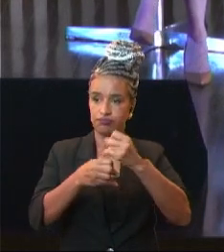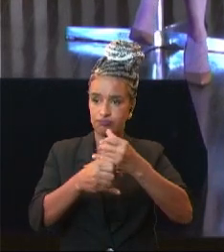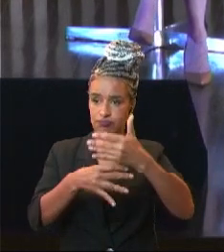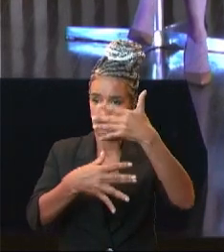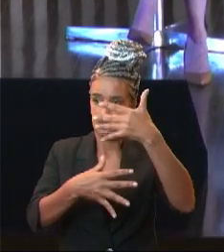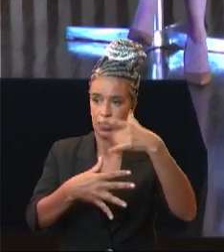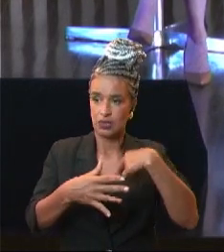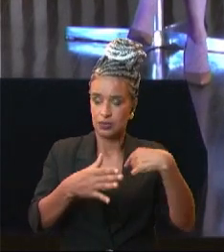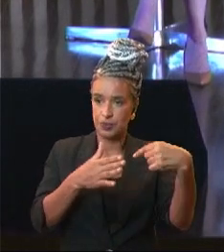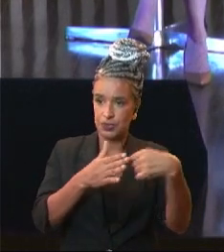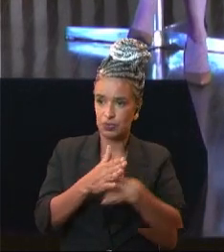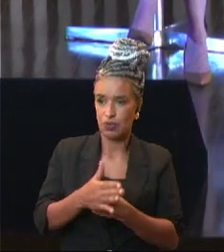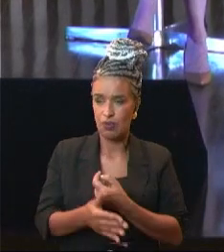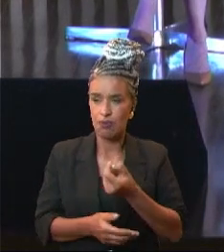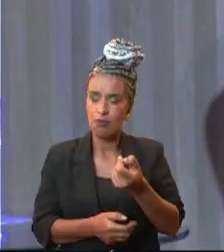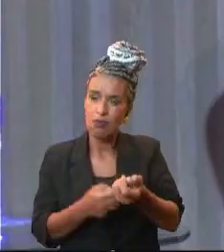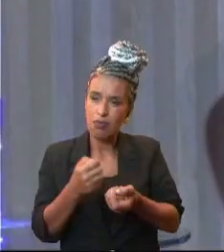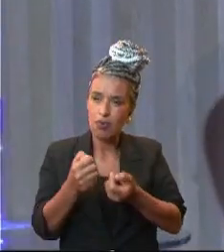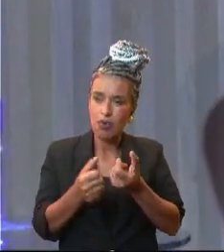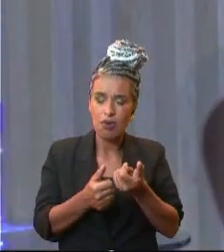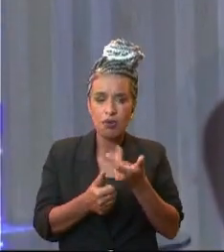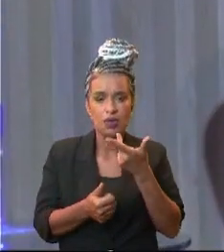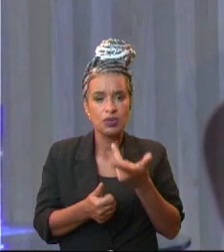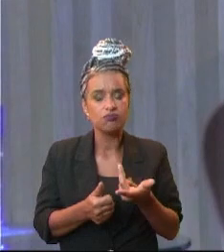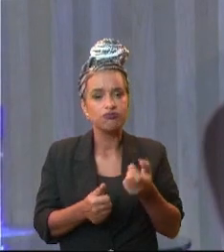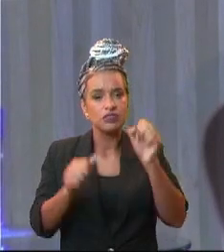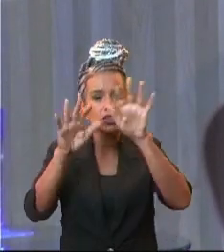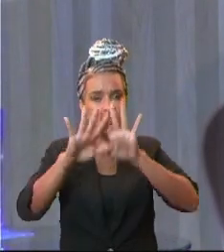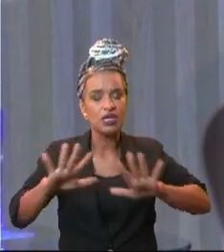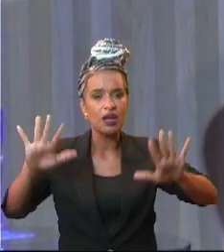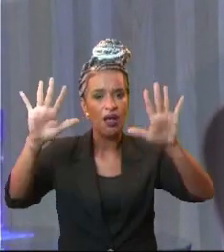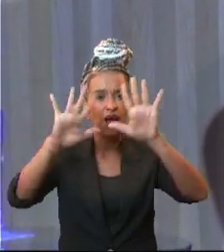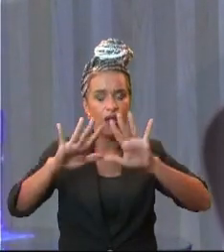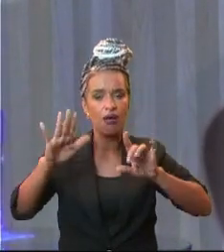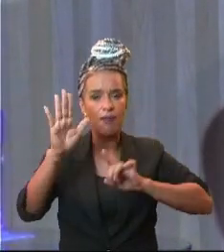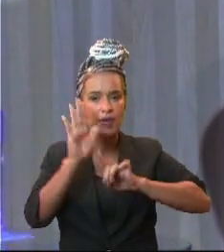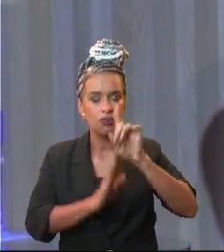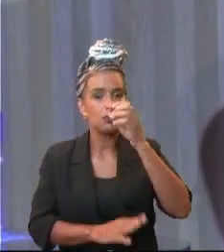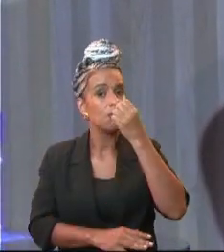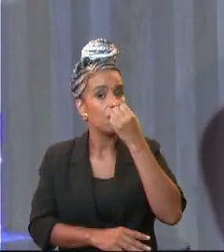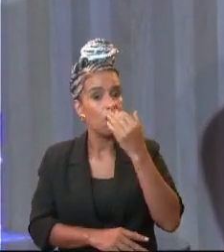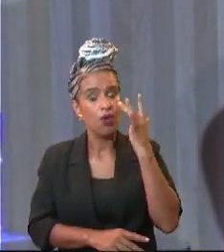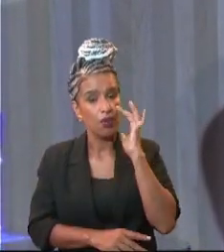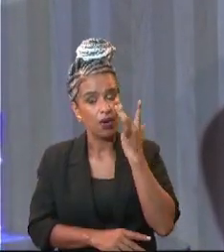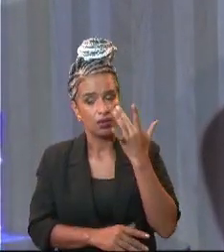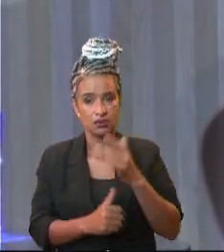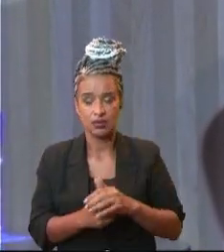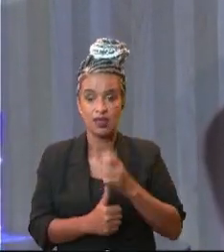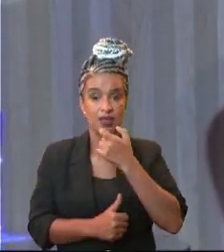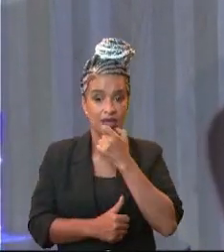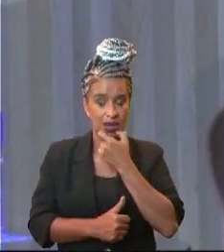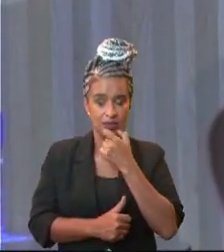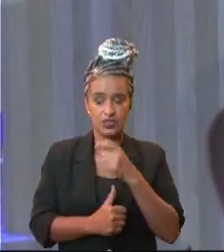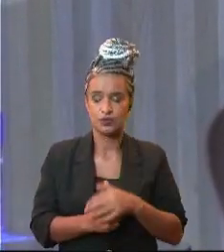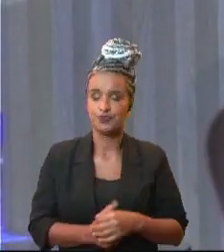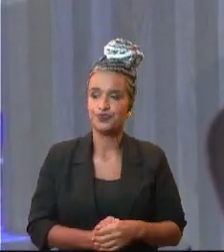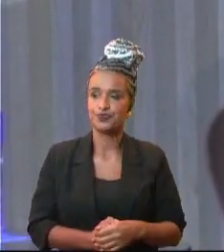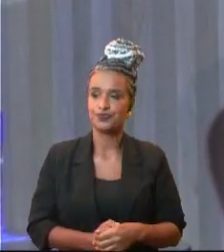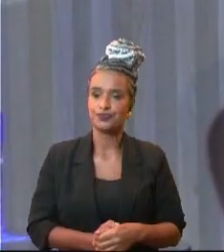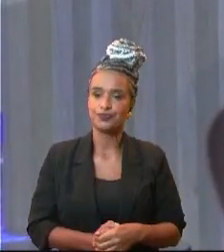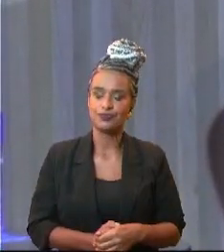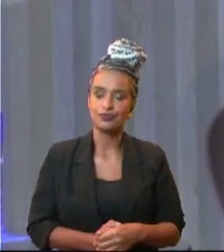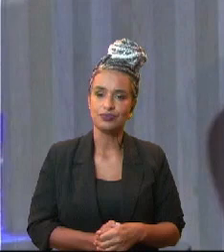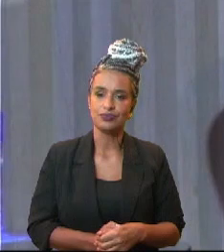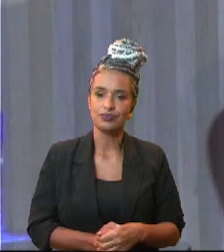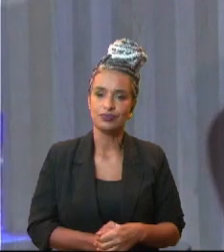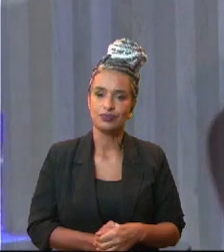Beth, que é um pouco geral, genérica, mas eu achei uma boa pergunta, que assim, está em inglês, eu vou ler em inglês. According